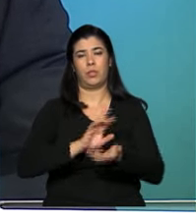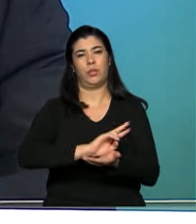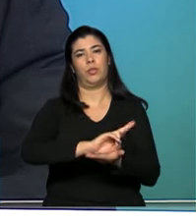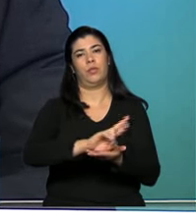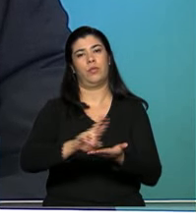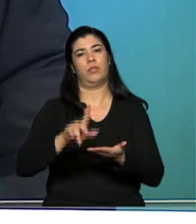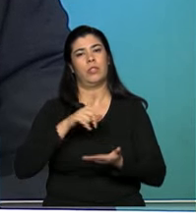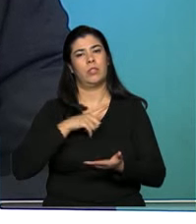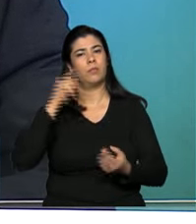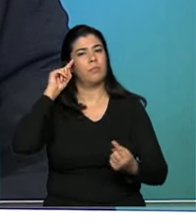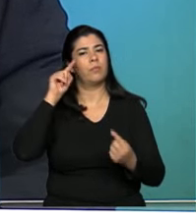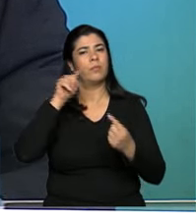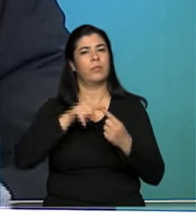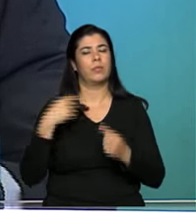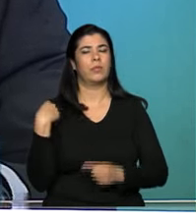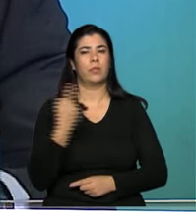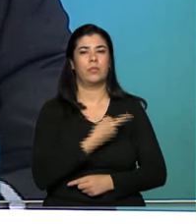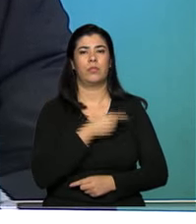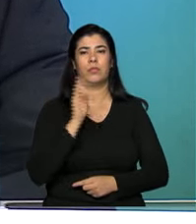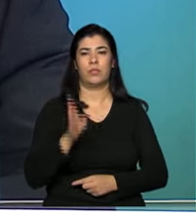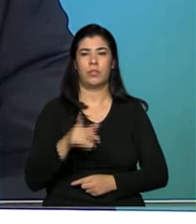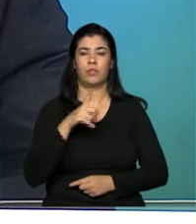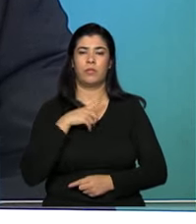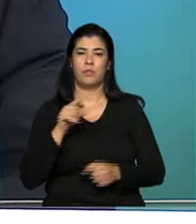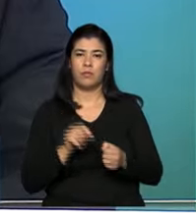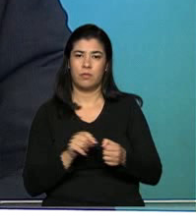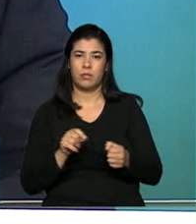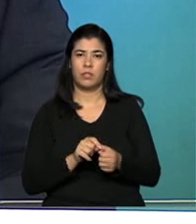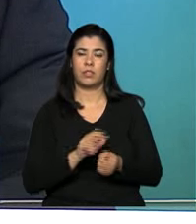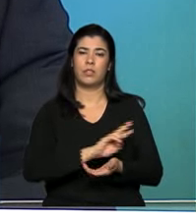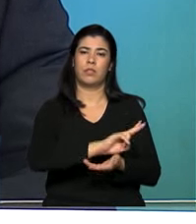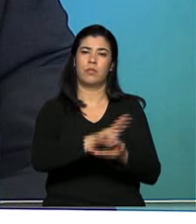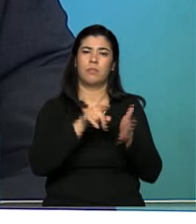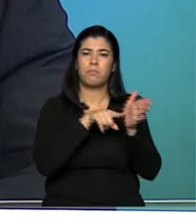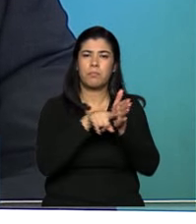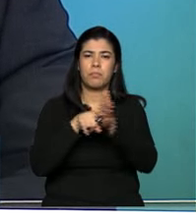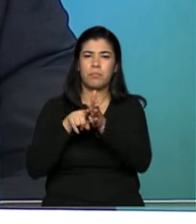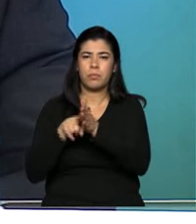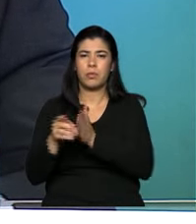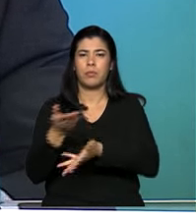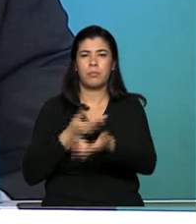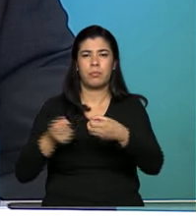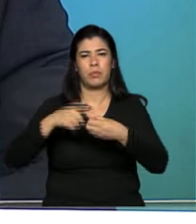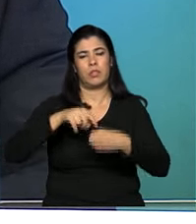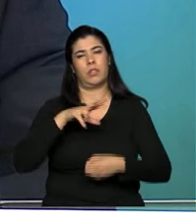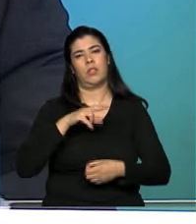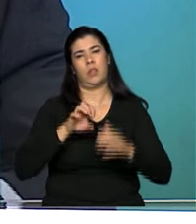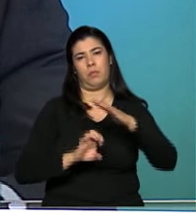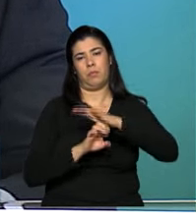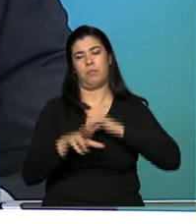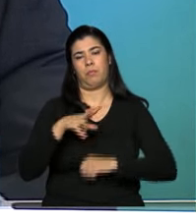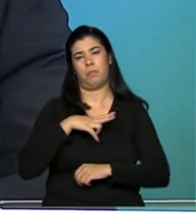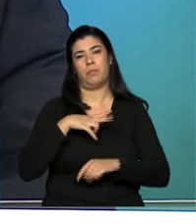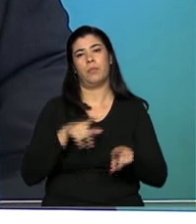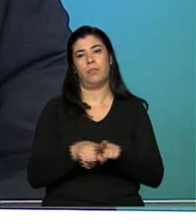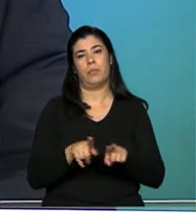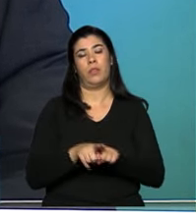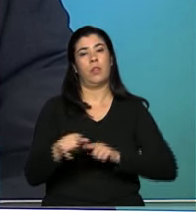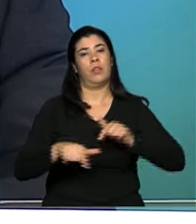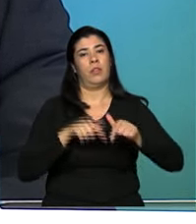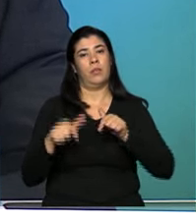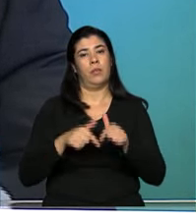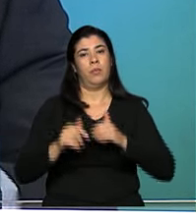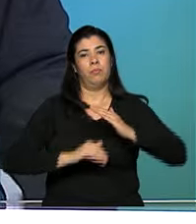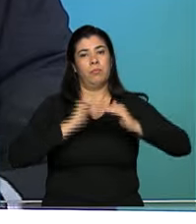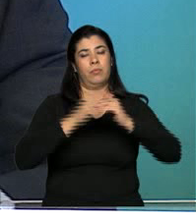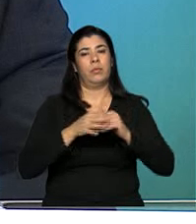TM algumas estimativas feitas por nós feitas por parlamentares feito por consultorias do setor privado nós vamos trabalhar nisso ter